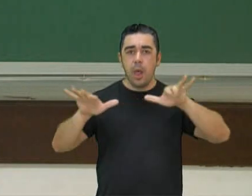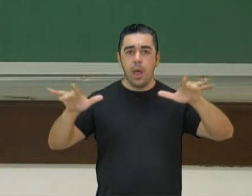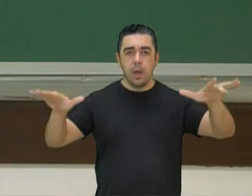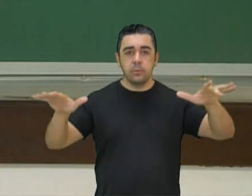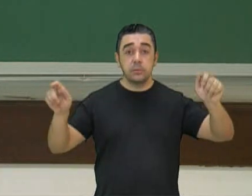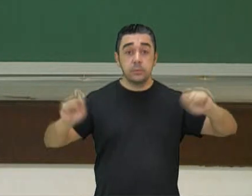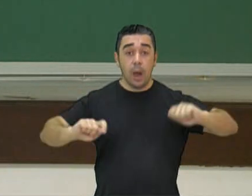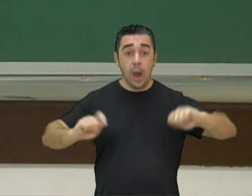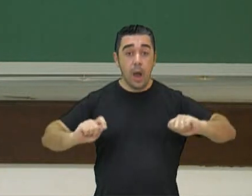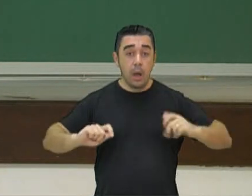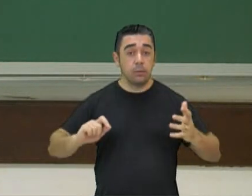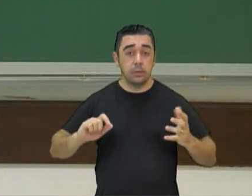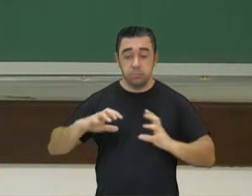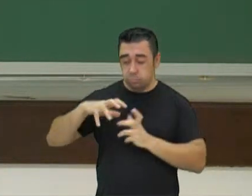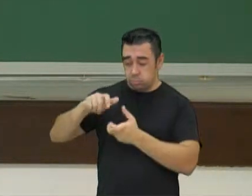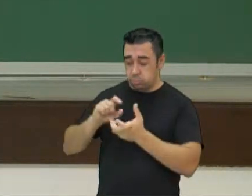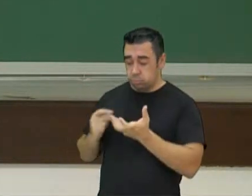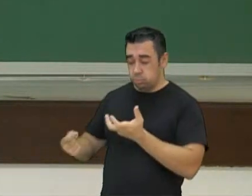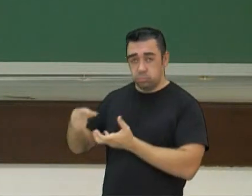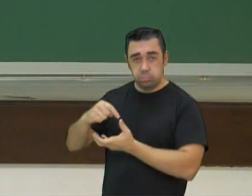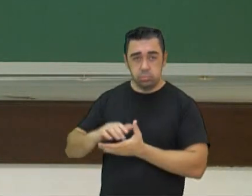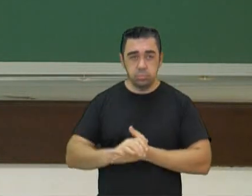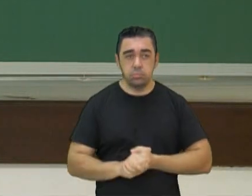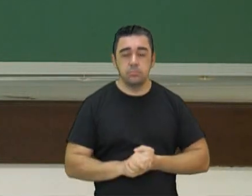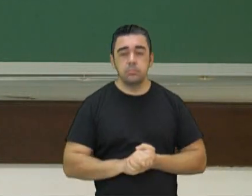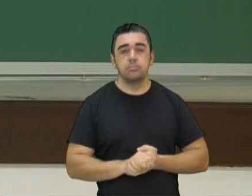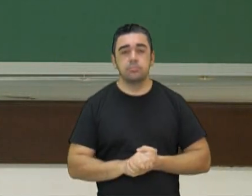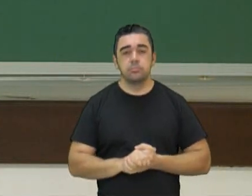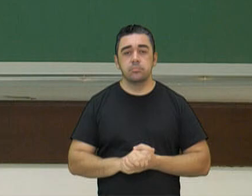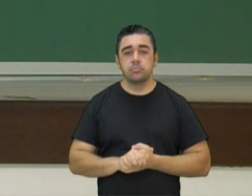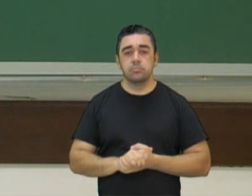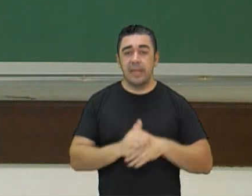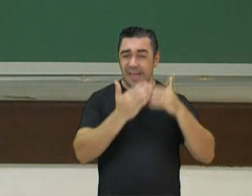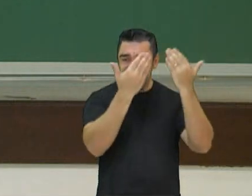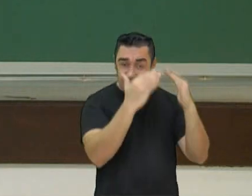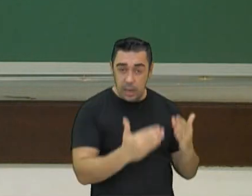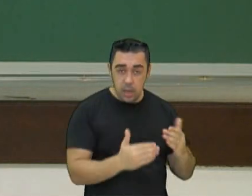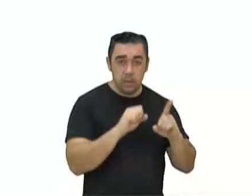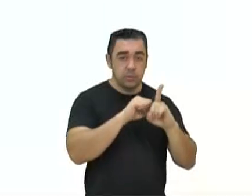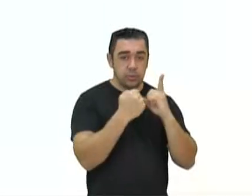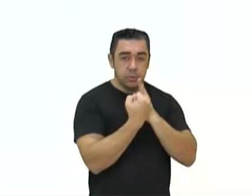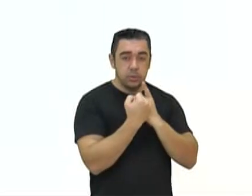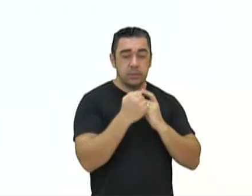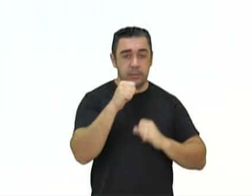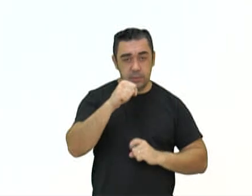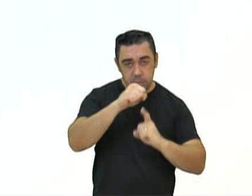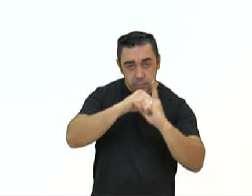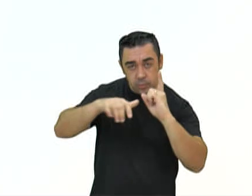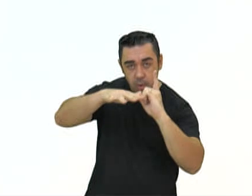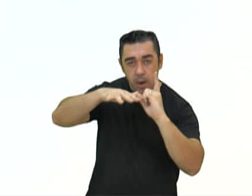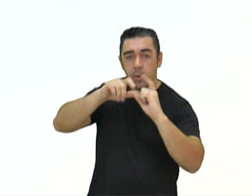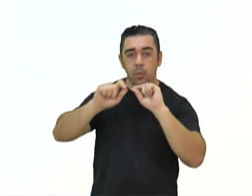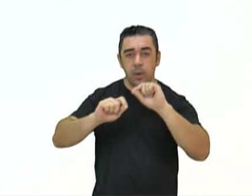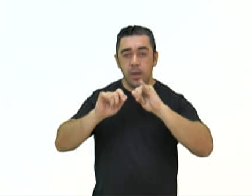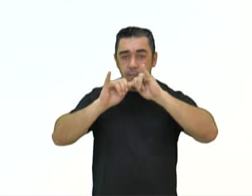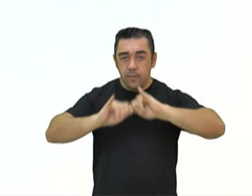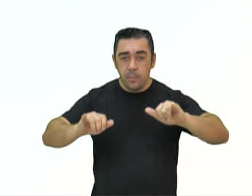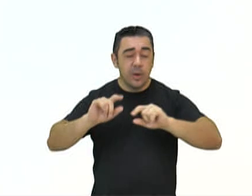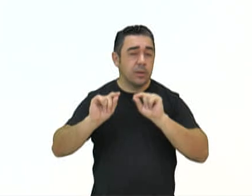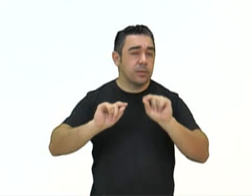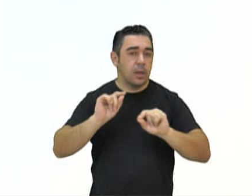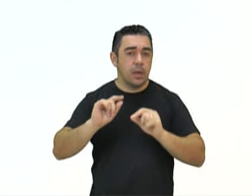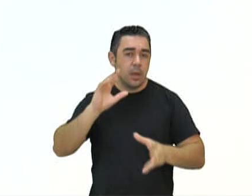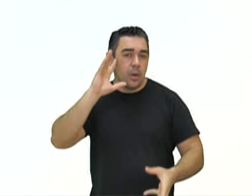vamos conseguir falar em muitas direções. A análise sociológica da sociedade da informação tenta compreender